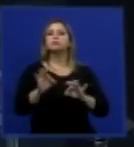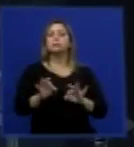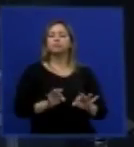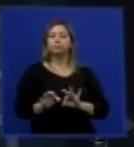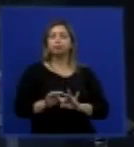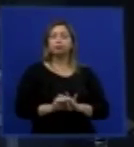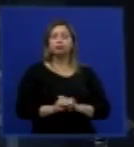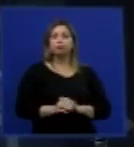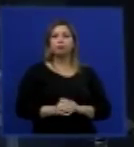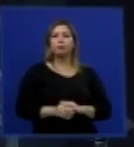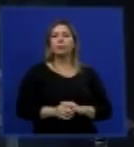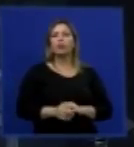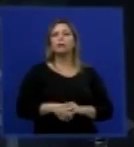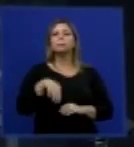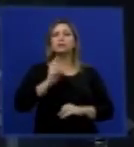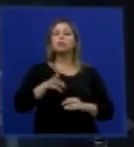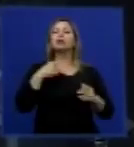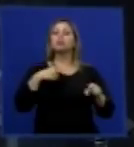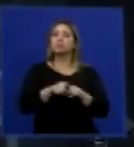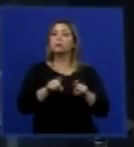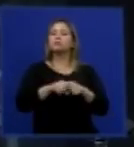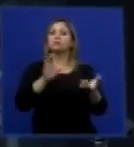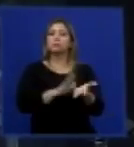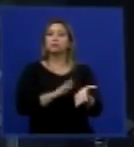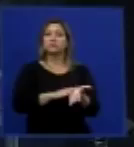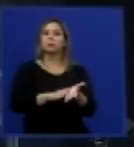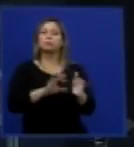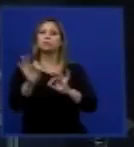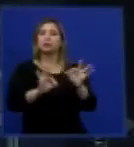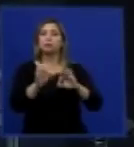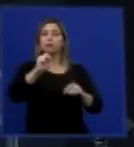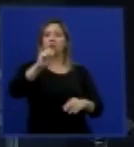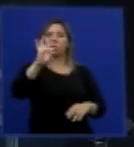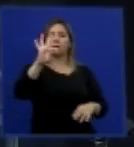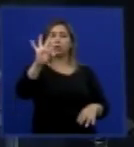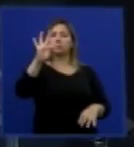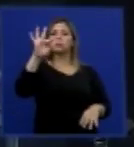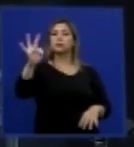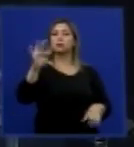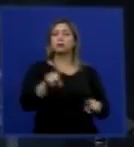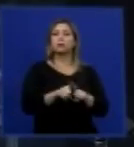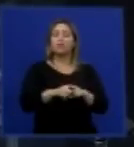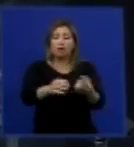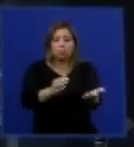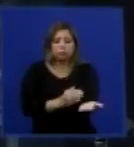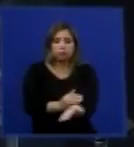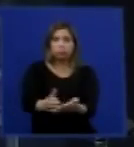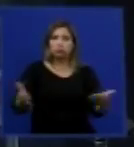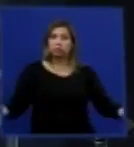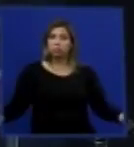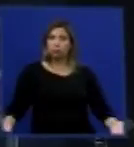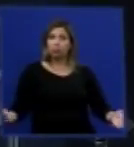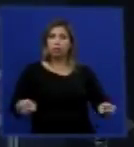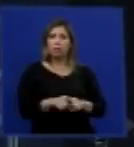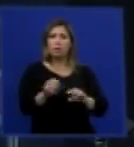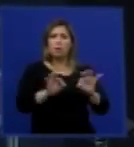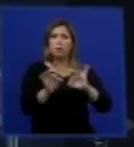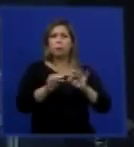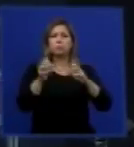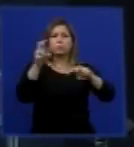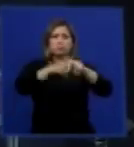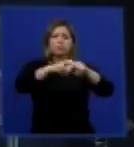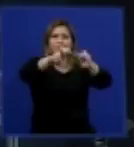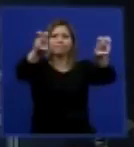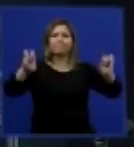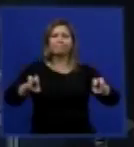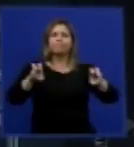quero objetivamente parabenizando o Supremo Tribunal Tribunal Federal por esta iniciativa de trazer a todo o